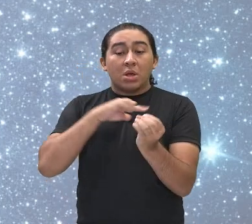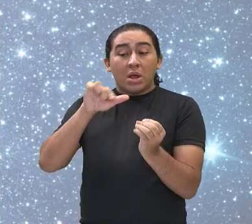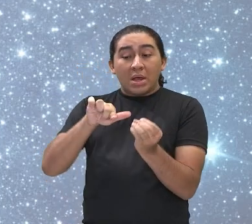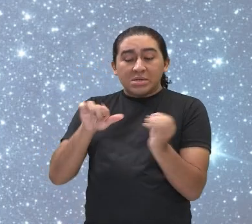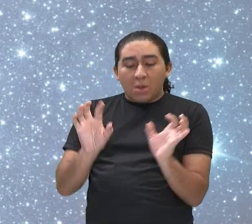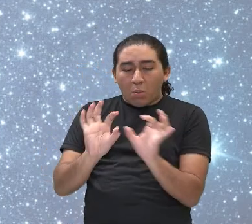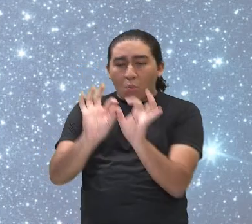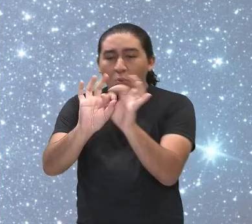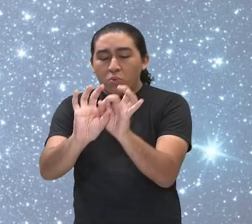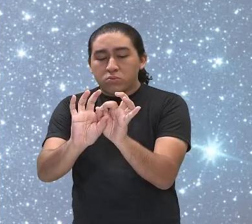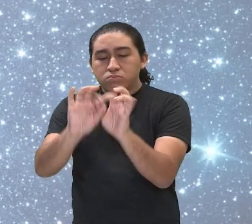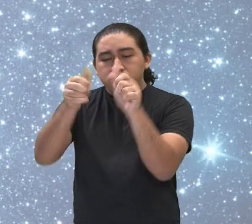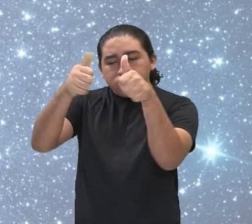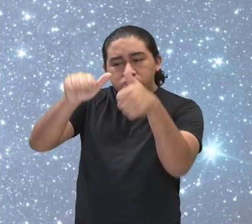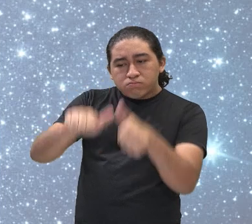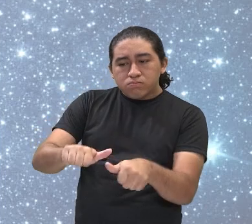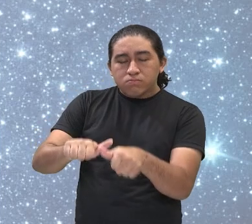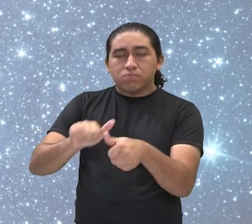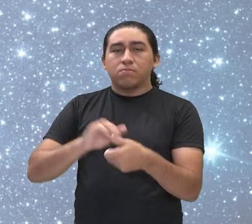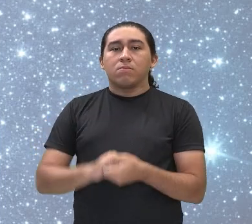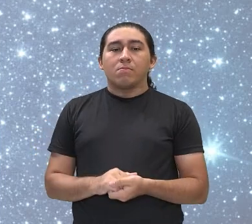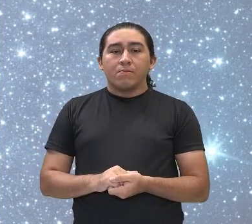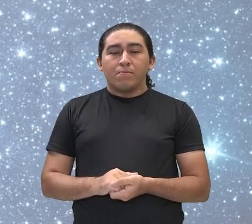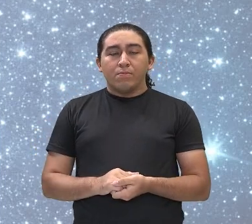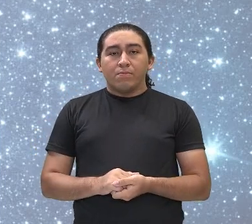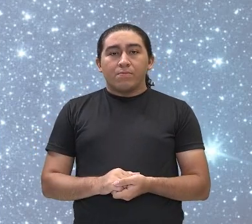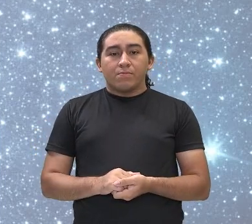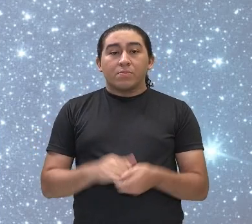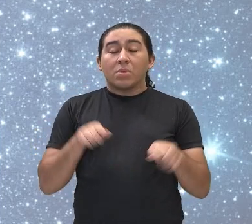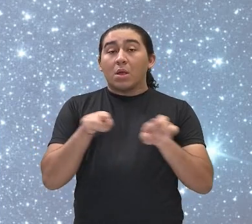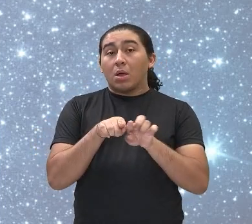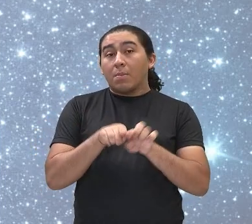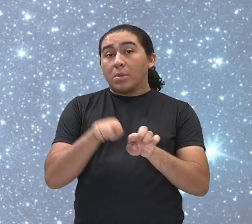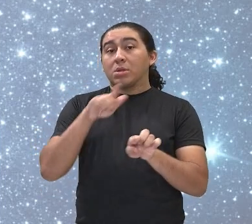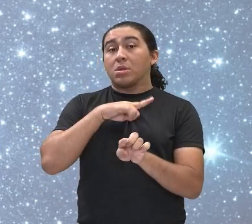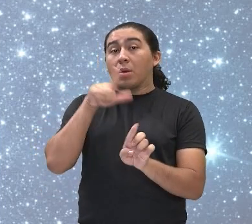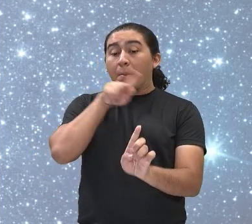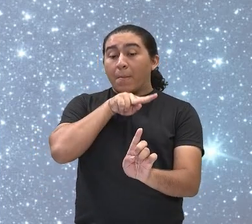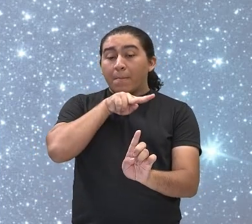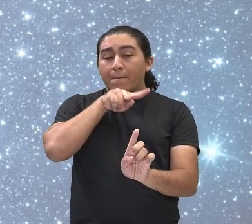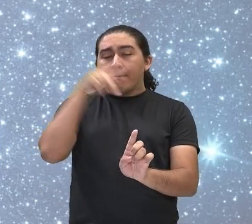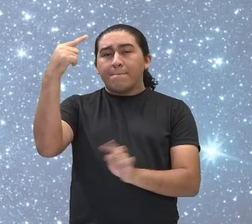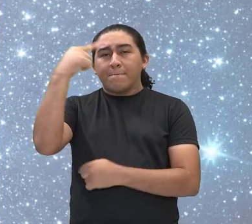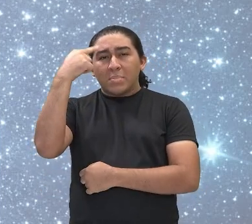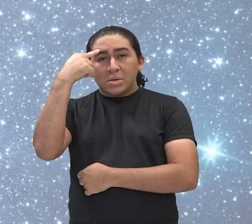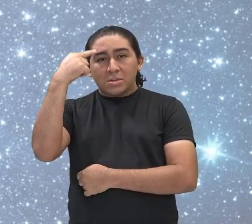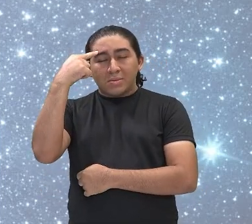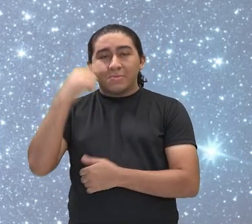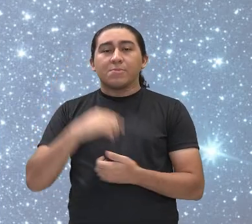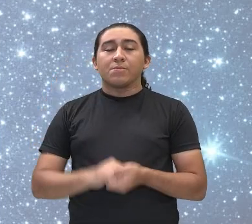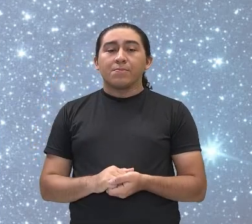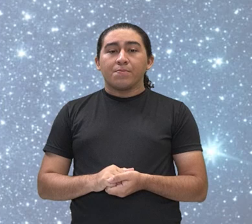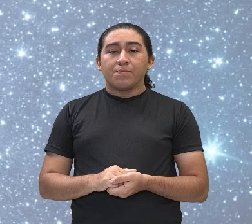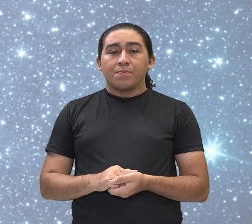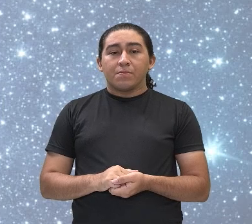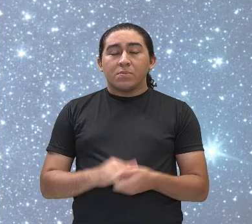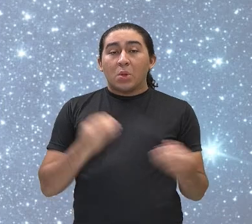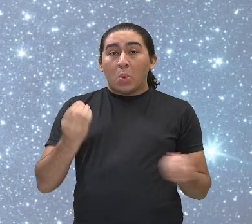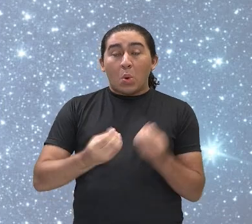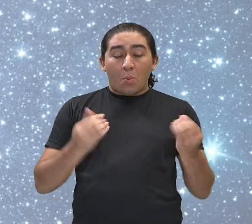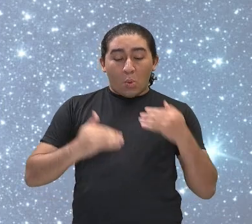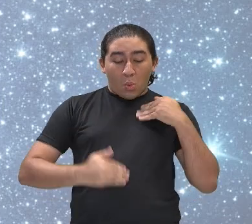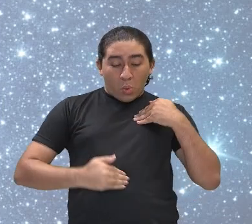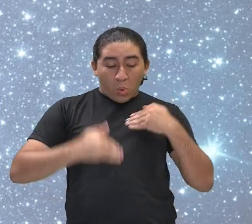isso. Tem também o olhar de que a beleza de compreender o corpo,